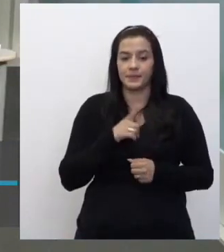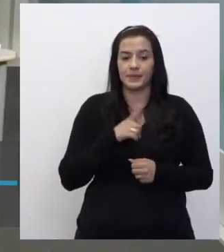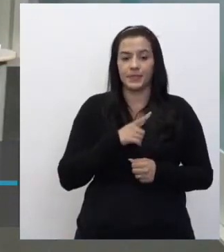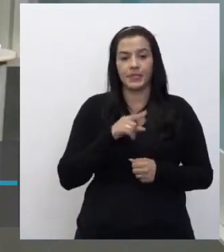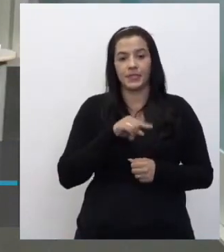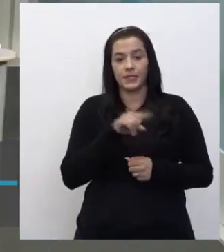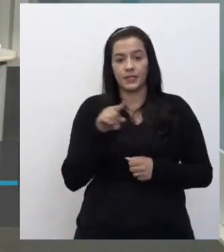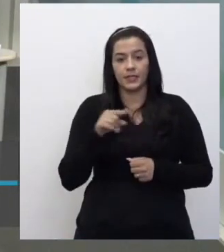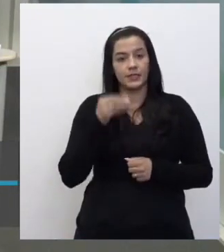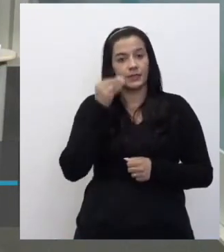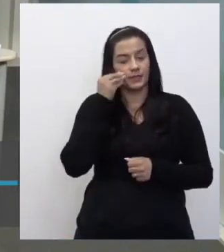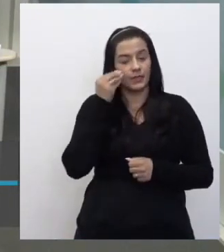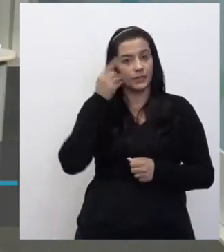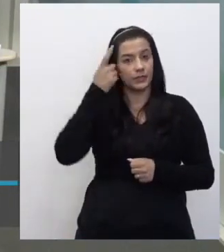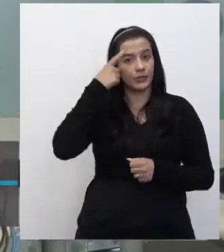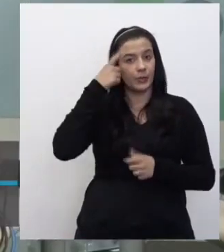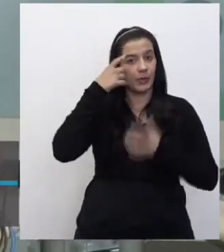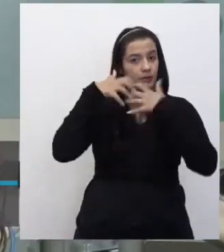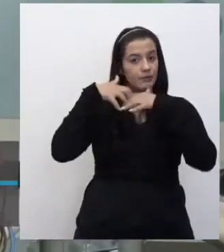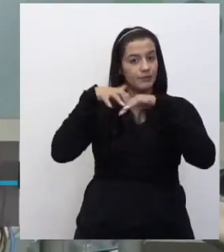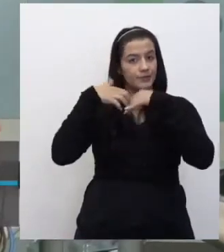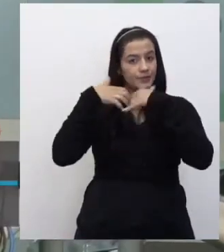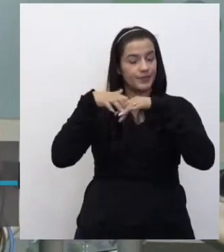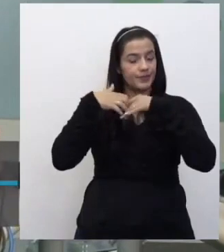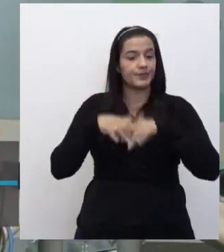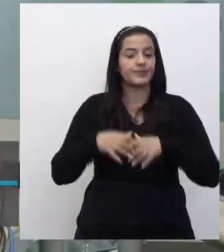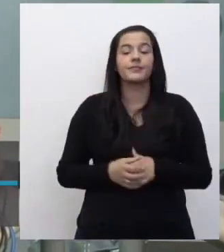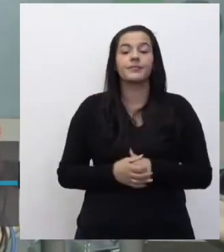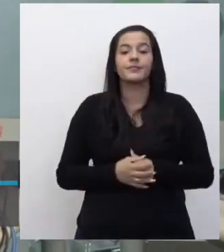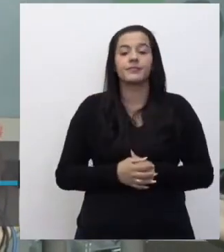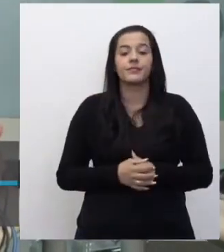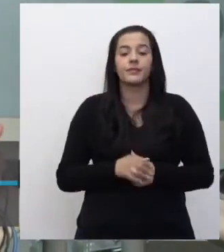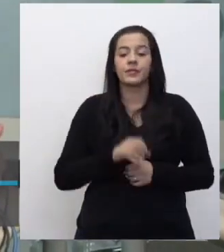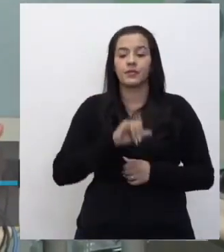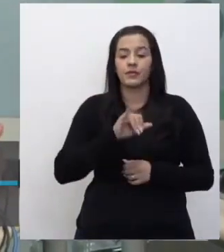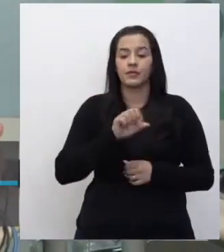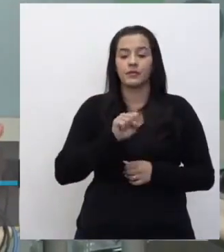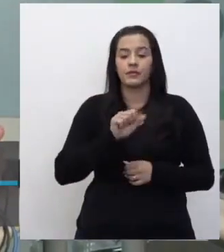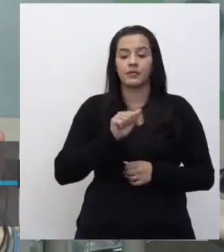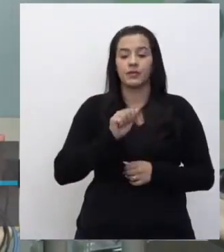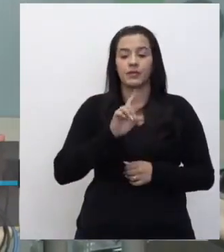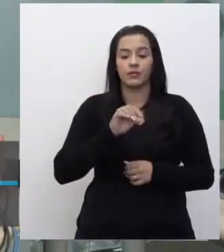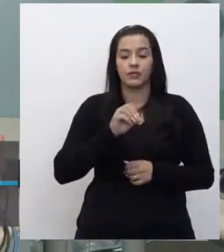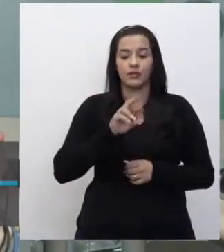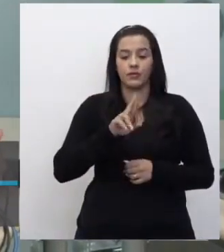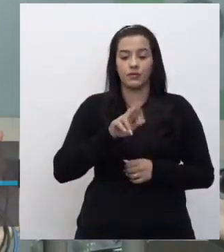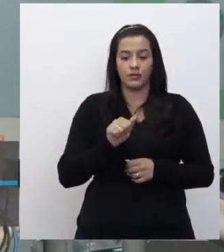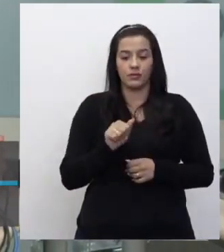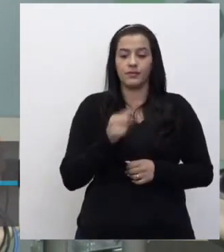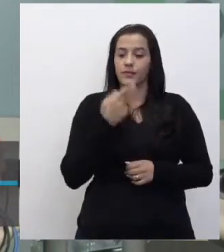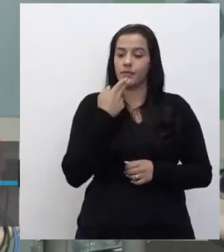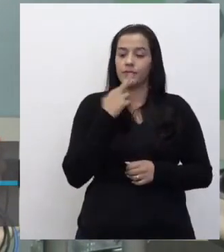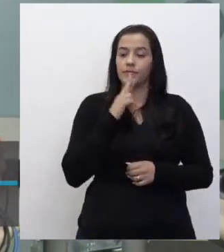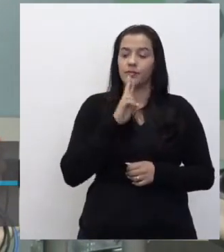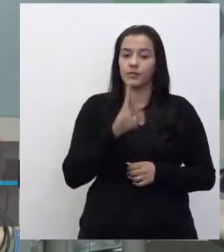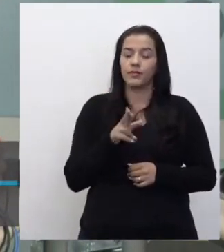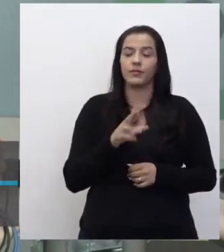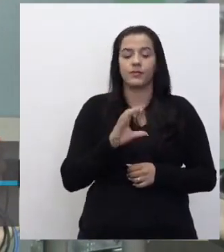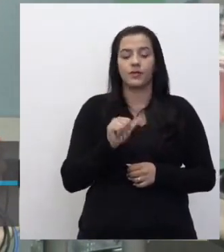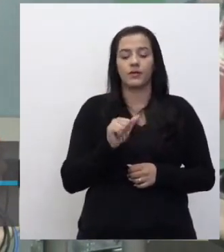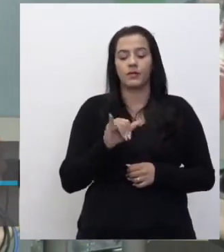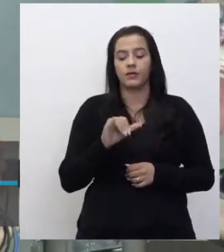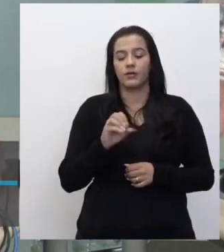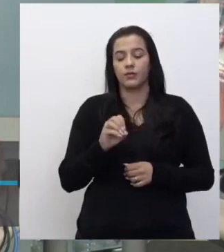aí pra gente, né? Olha só. Teste de memória. A Isadora, da professora Cláudia, respondeu B-E-A-D-C. Uhum. Né? O Caio, da professora